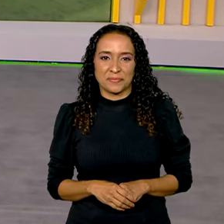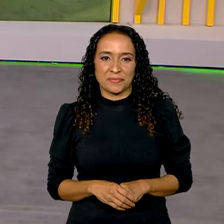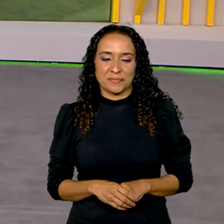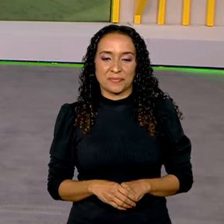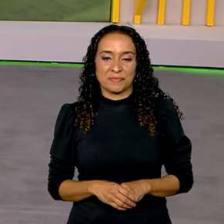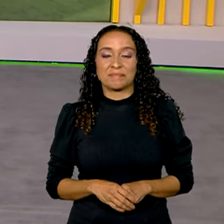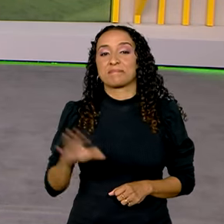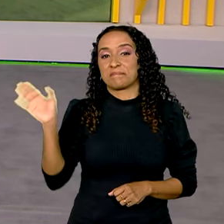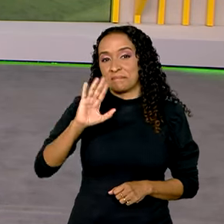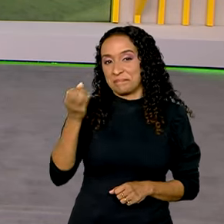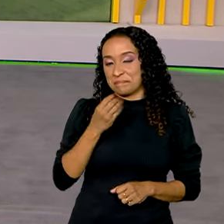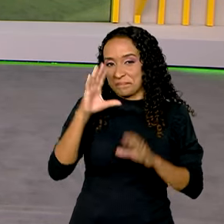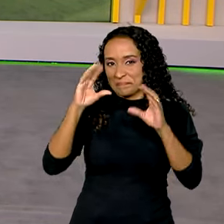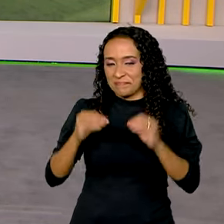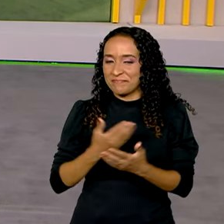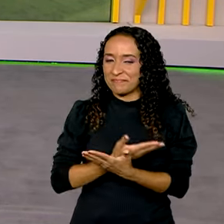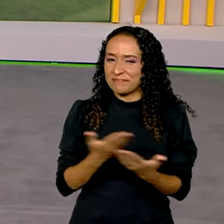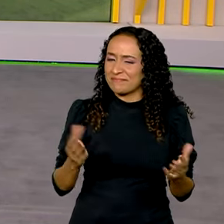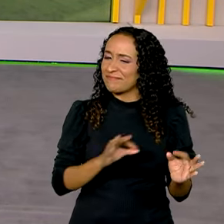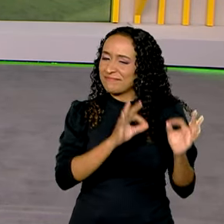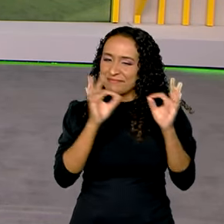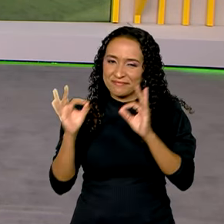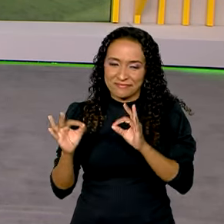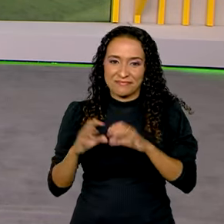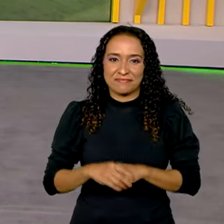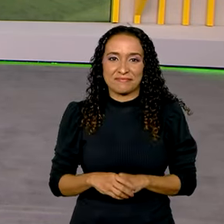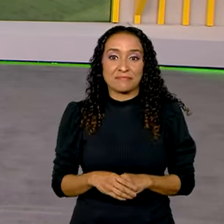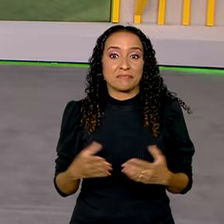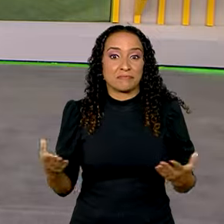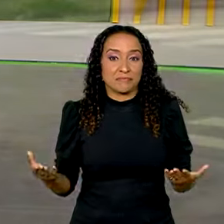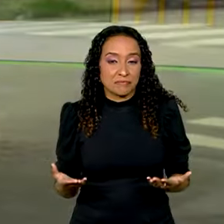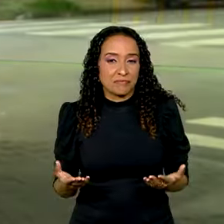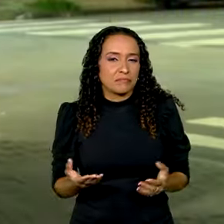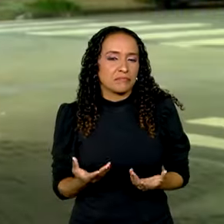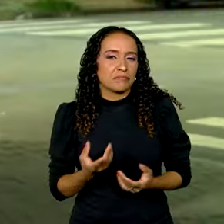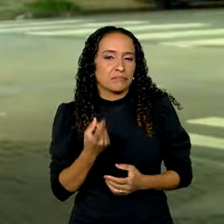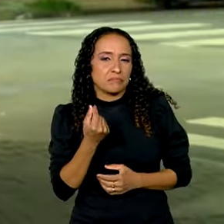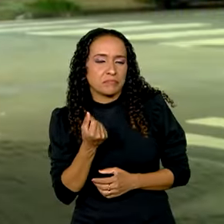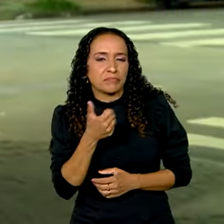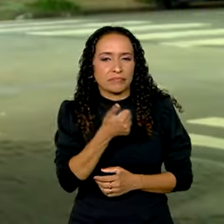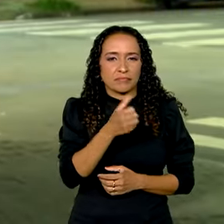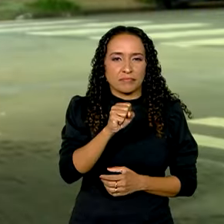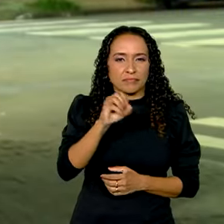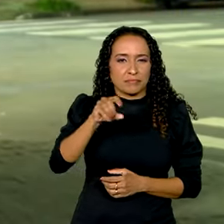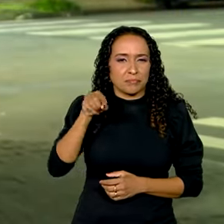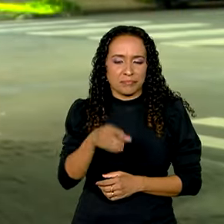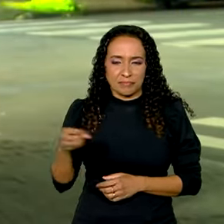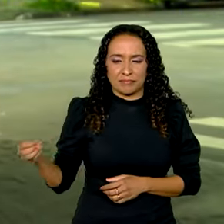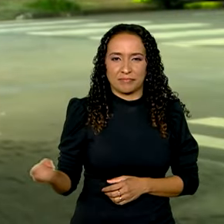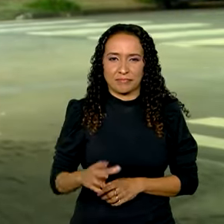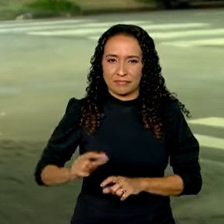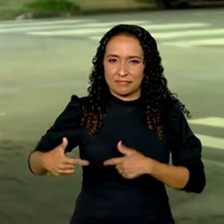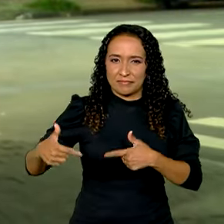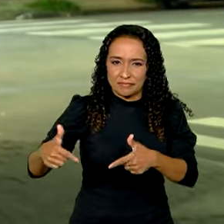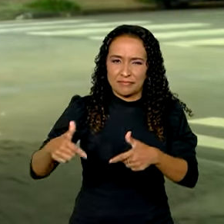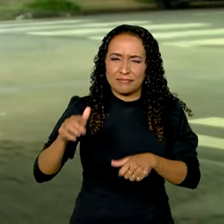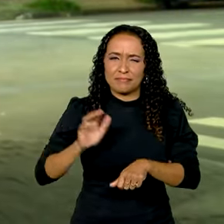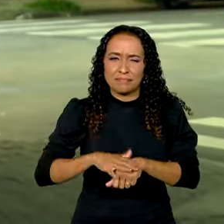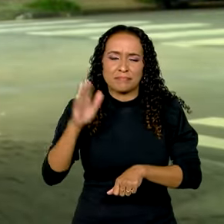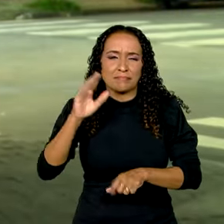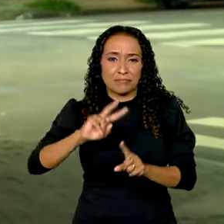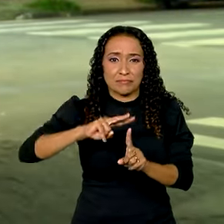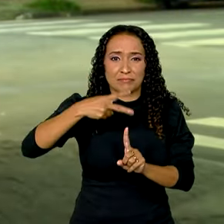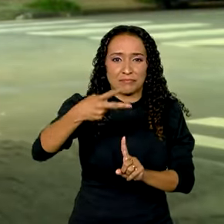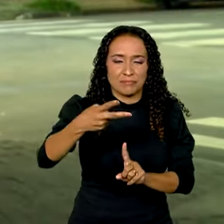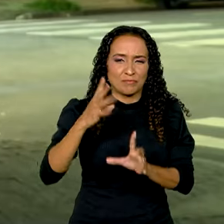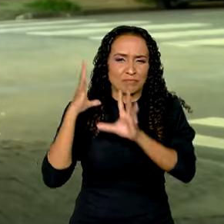Oi, Carol, boa noite a você, boa noite a todo mundo que está com a gente. Este saldo, 180 mil novos empregos, é mais que o